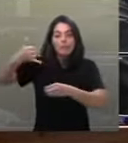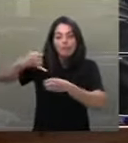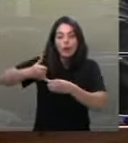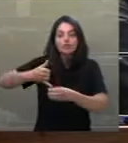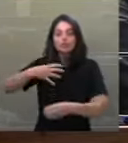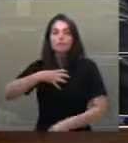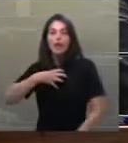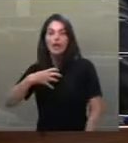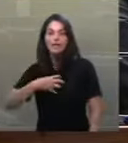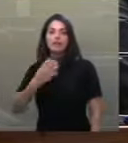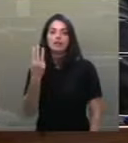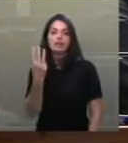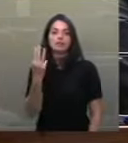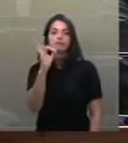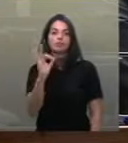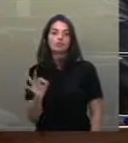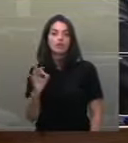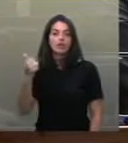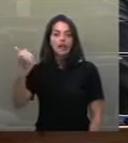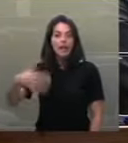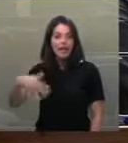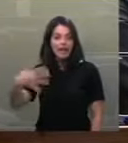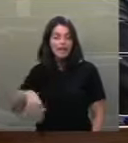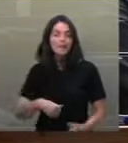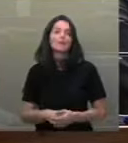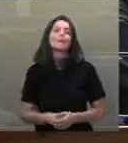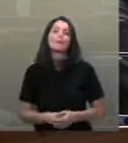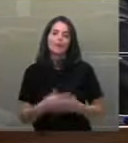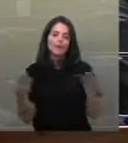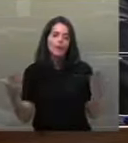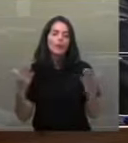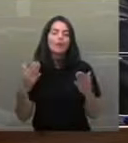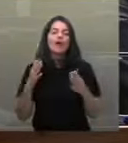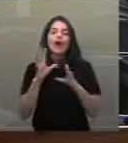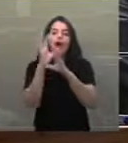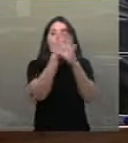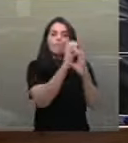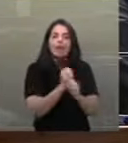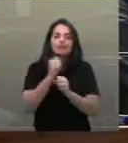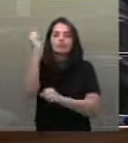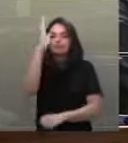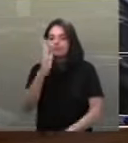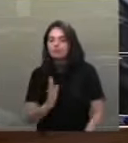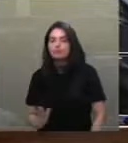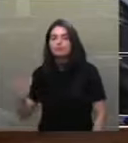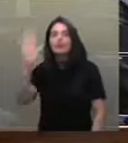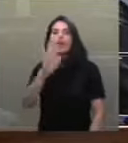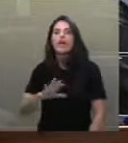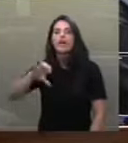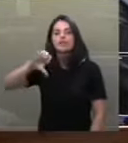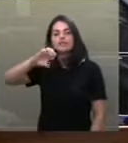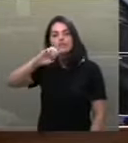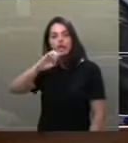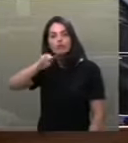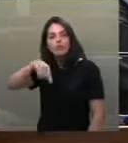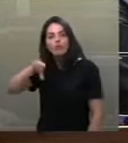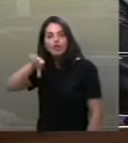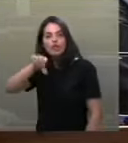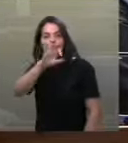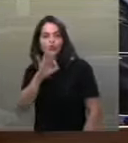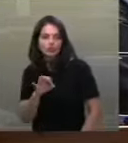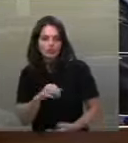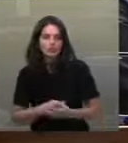ficou 3% mais cara em janeiro último, enquanto a média nacional, o aumento foi de 0,9%. Passando à análise